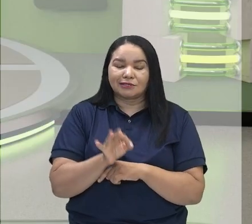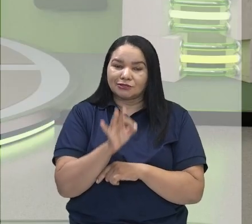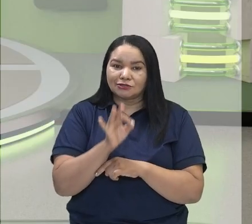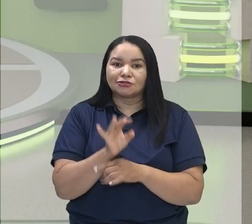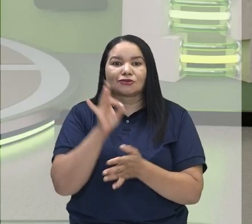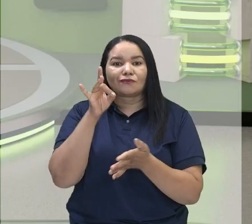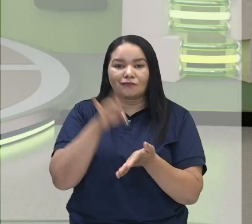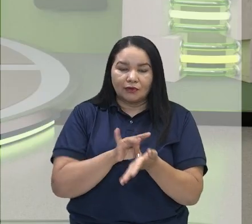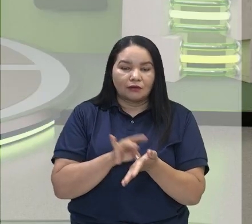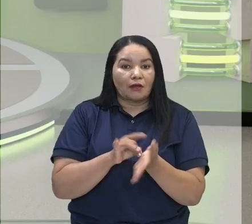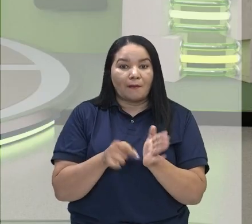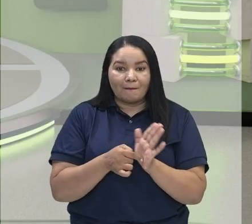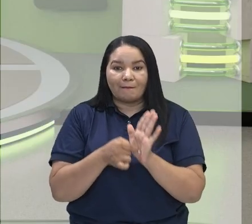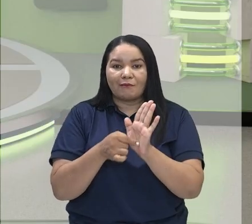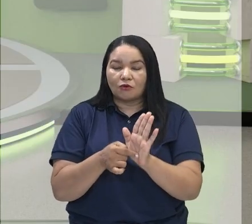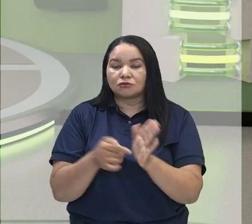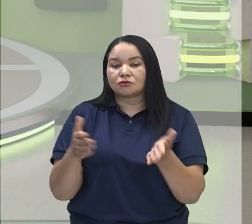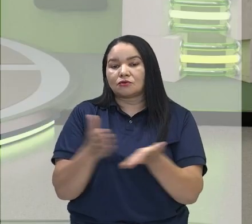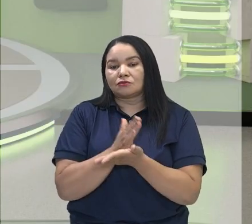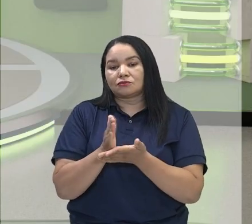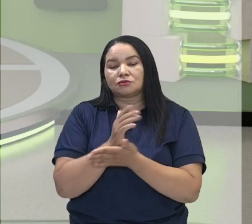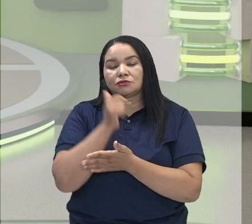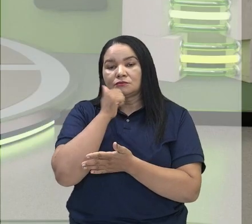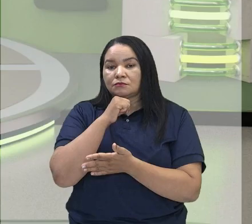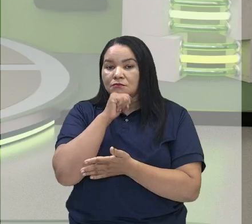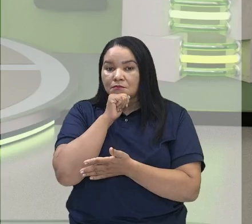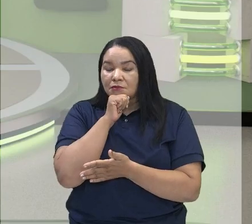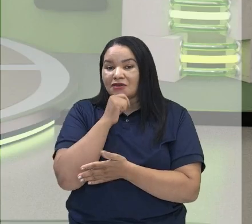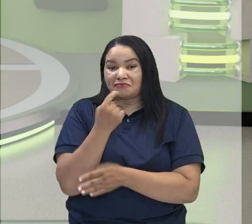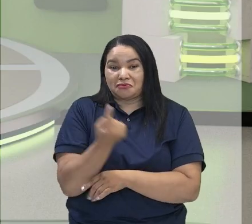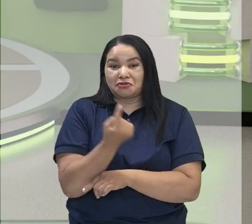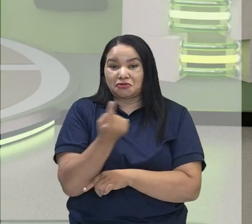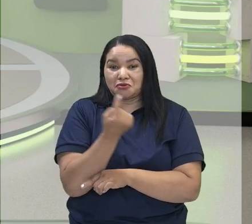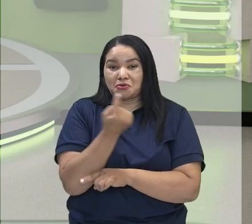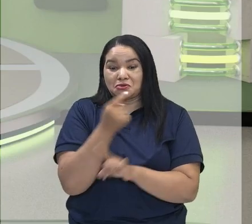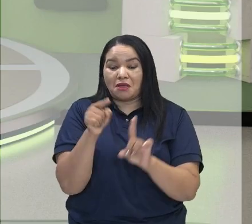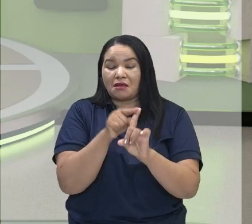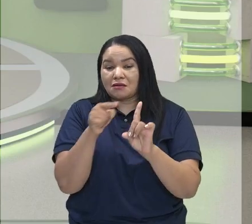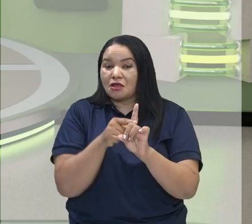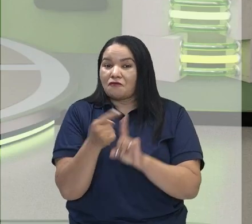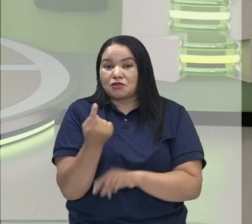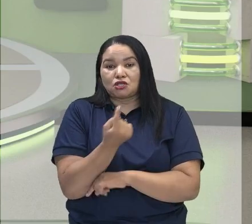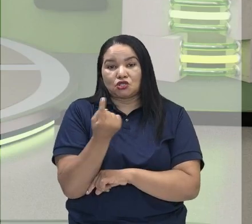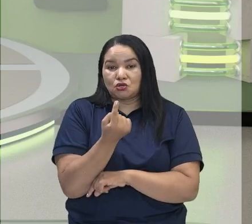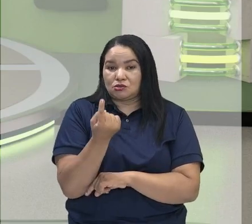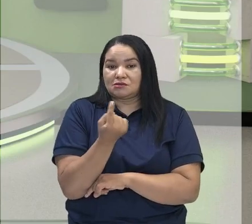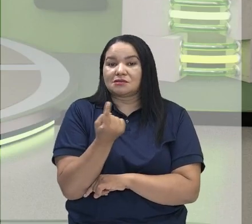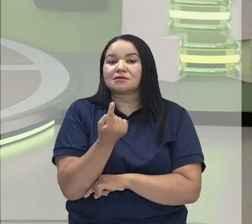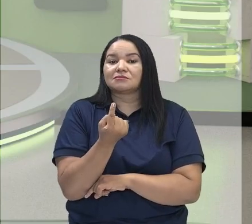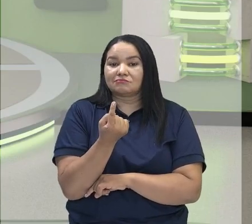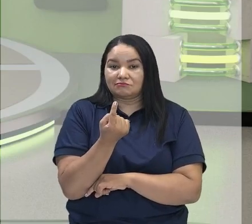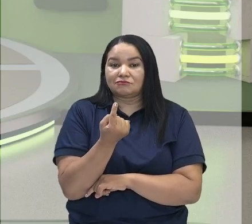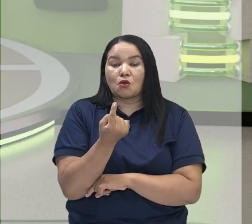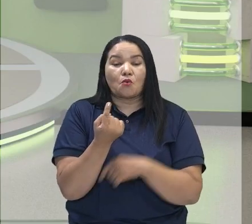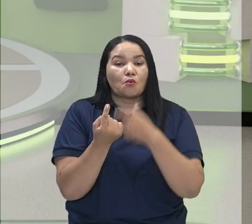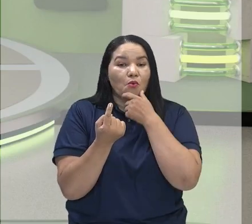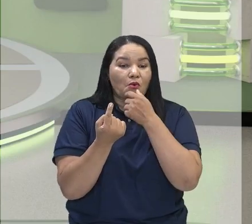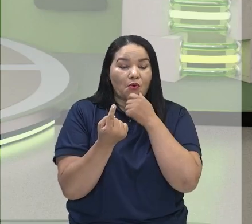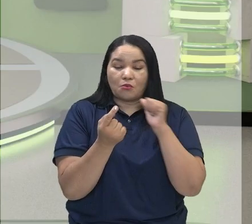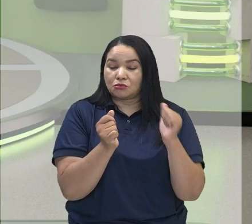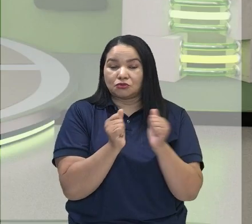pra gente que muitas das vezes essa mãe, ela fica sozinha, né, ela não vai ser acompanhada ali por esse genitor também,